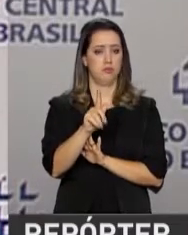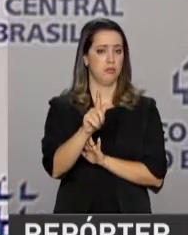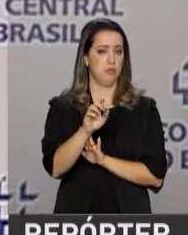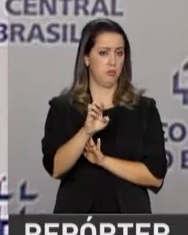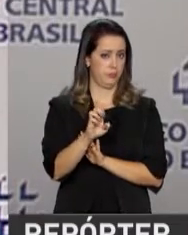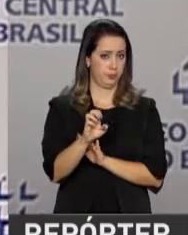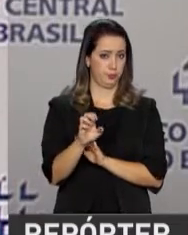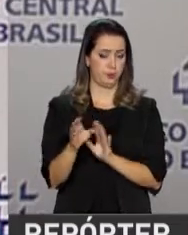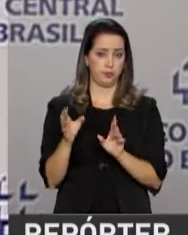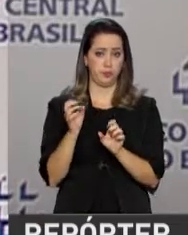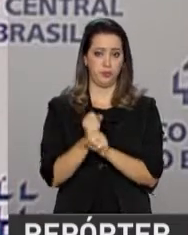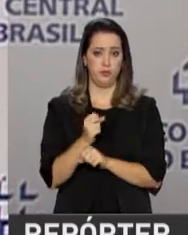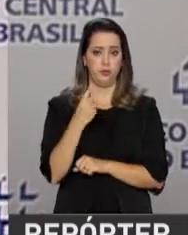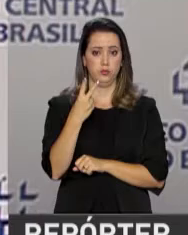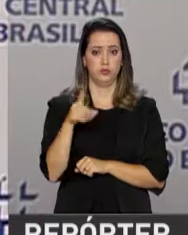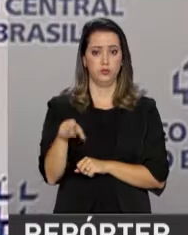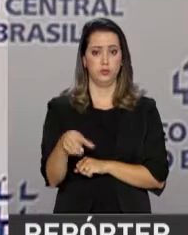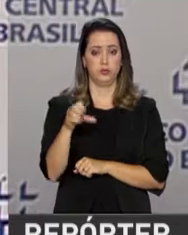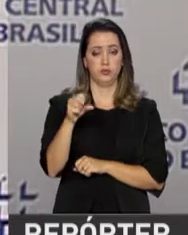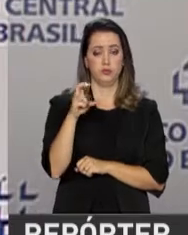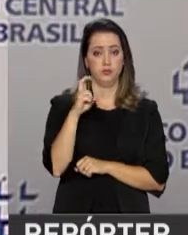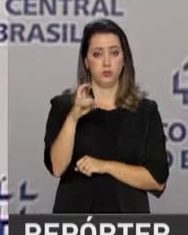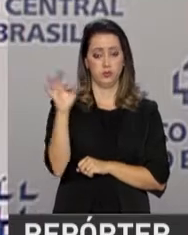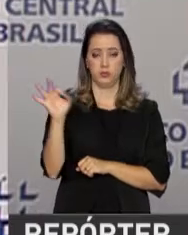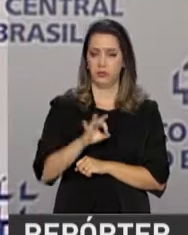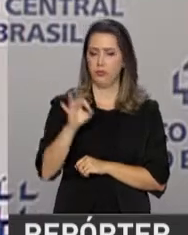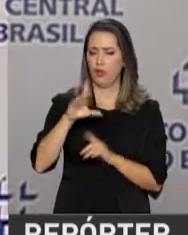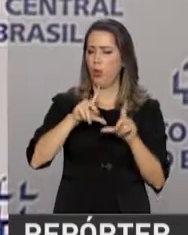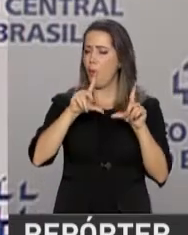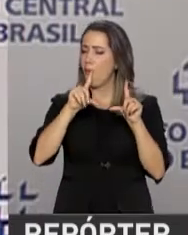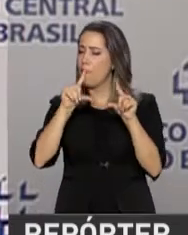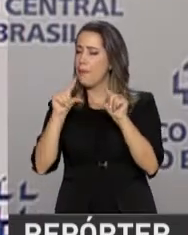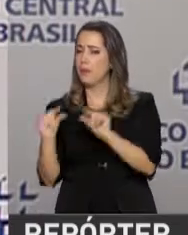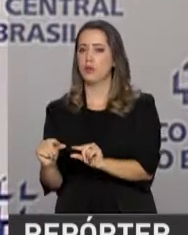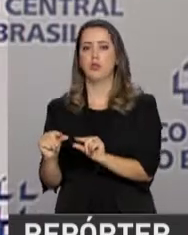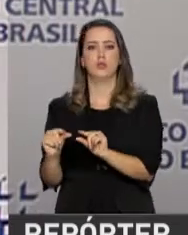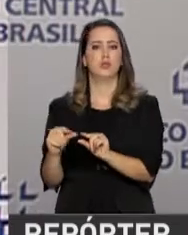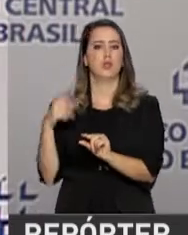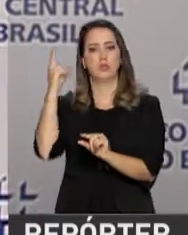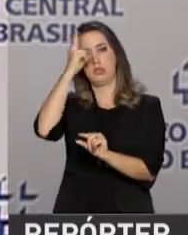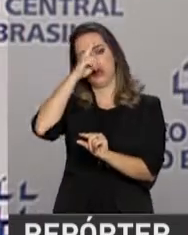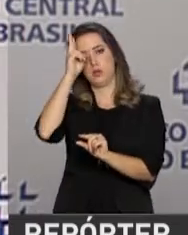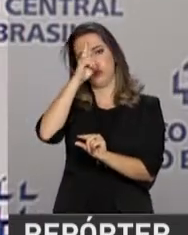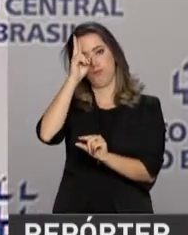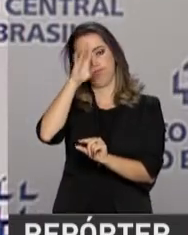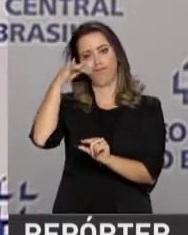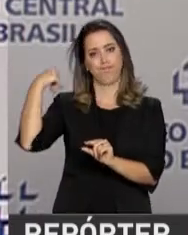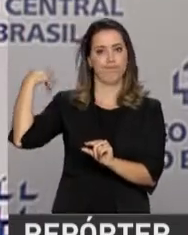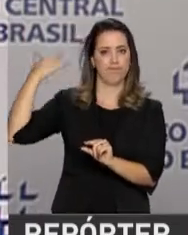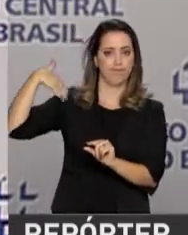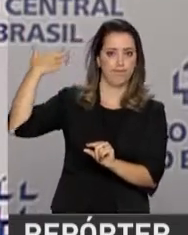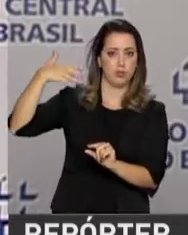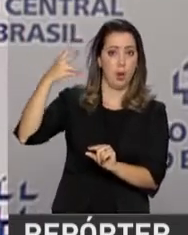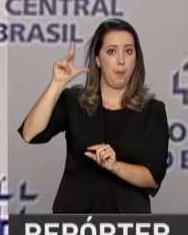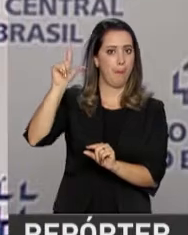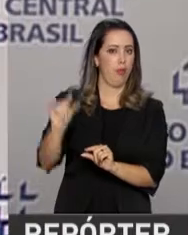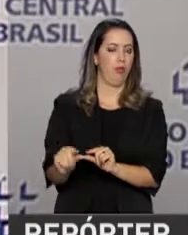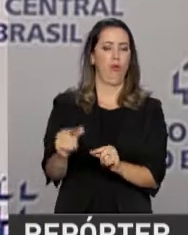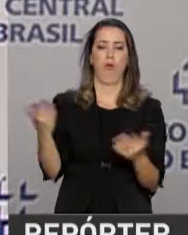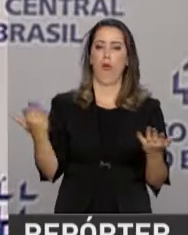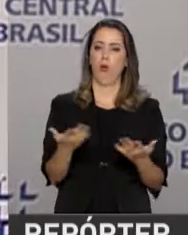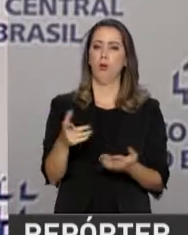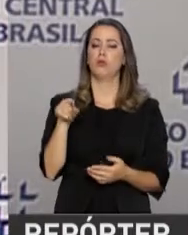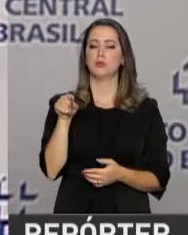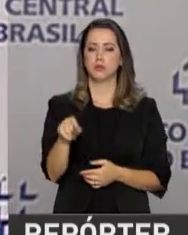em 2,95%, uma das menores taxas da história. Então, nessa entrevista coletiva, o presidente Ilan